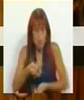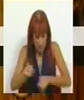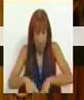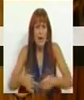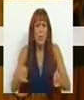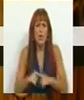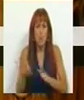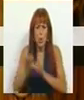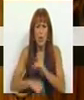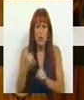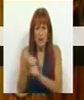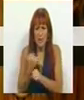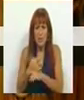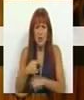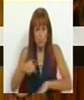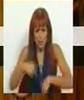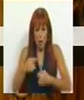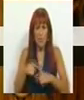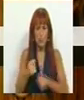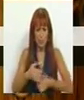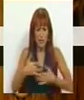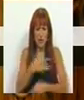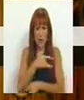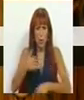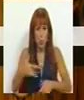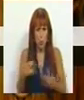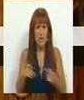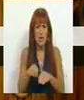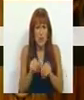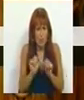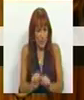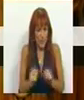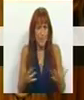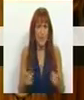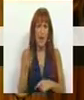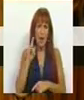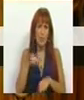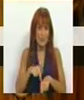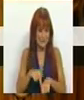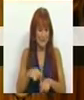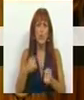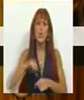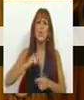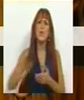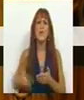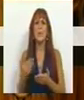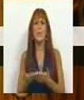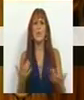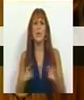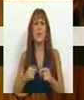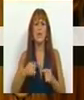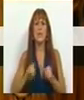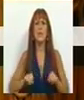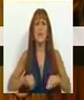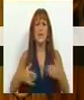também as condições de trabalho dos próprios profissionais de saúde da região. É, portanto, neste quadro que os Verdes apresentam hoje uma